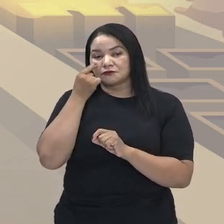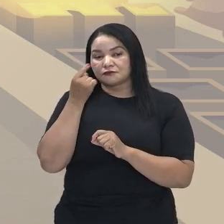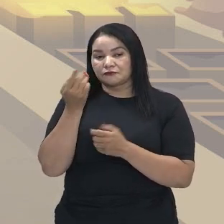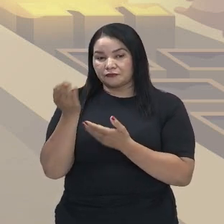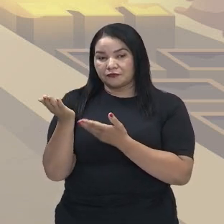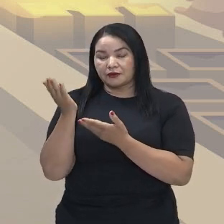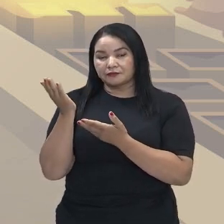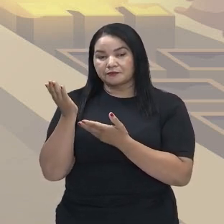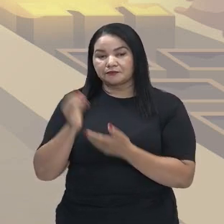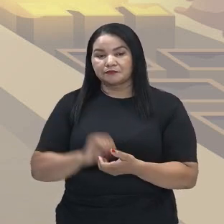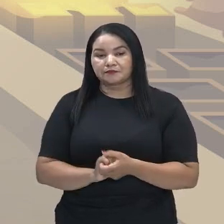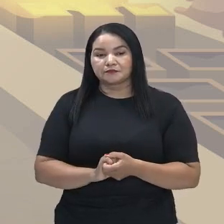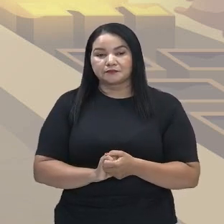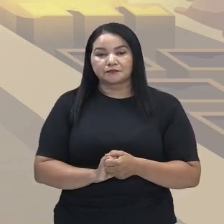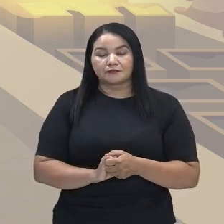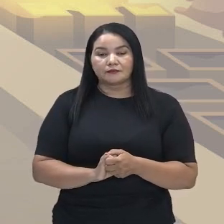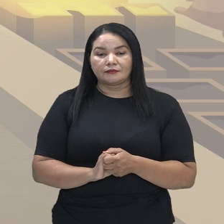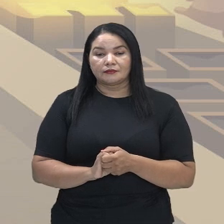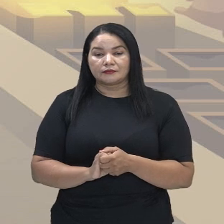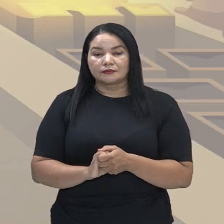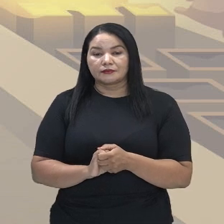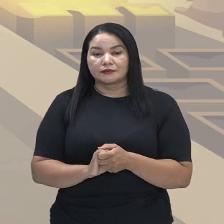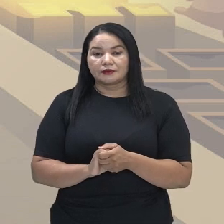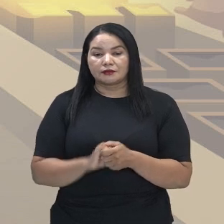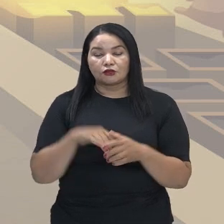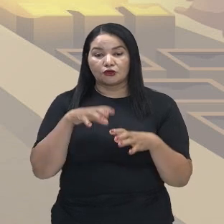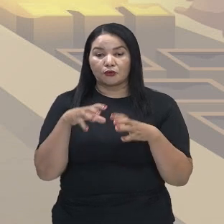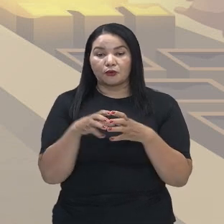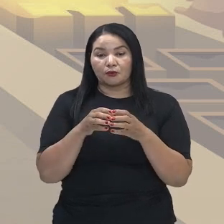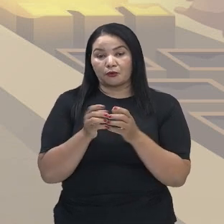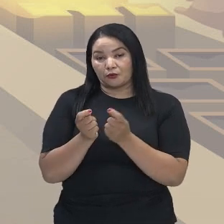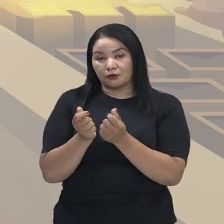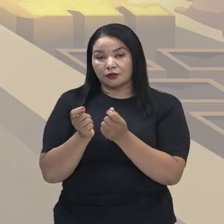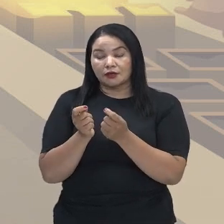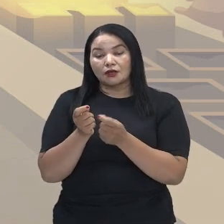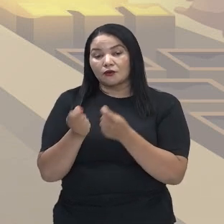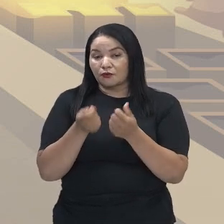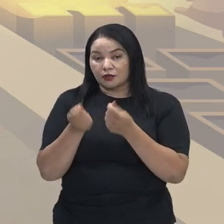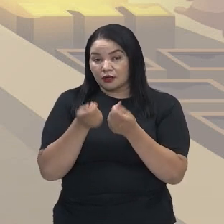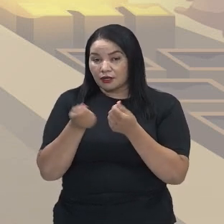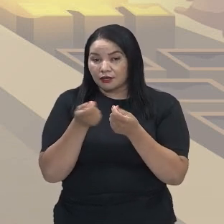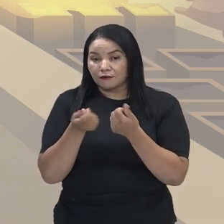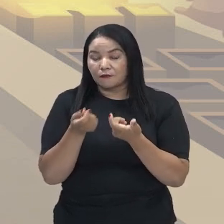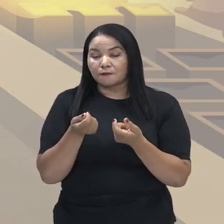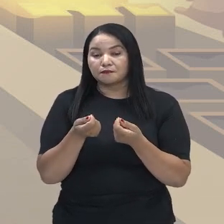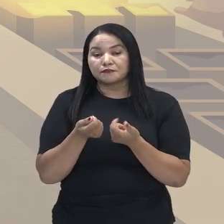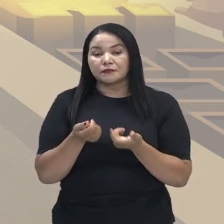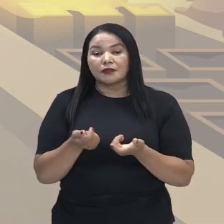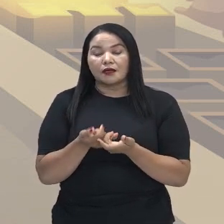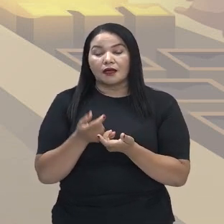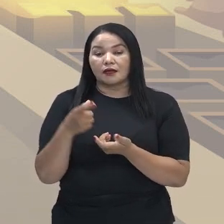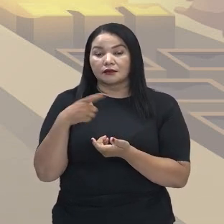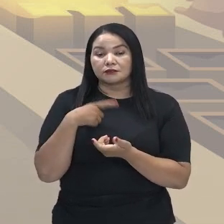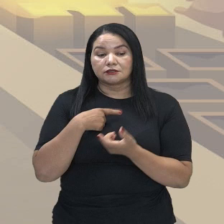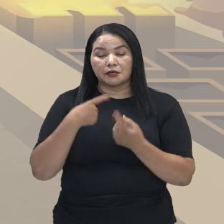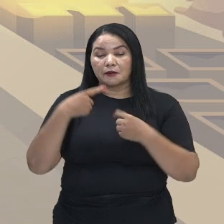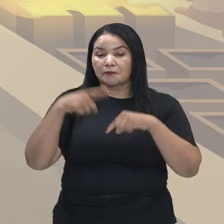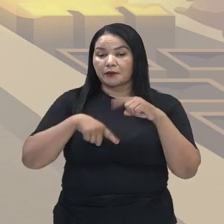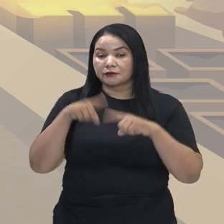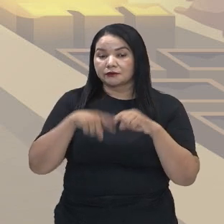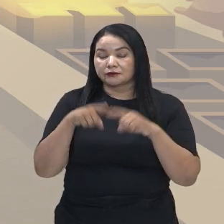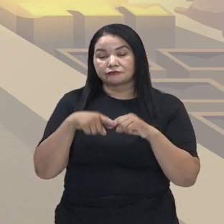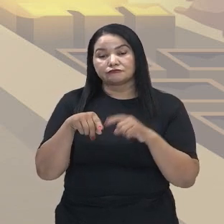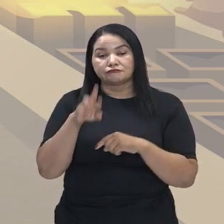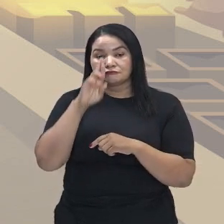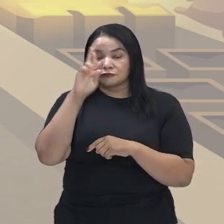conosco. Temos aqui o burguês, que é aquele que é dono dos meios de produção. O burguês, ele